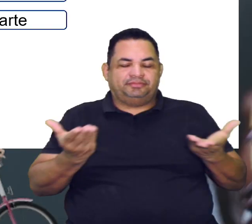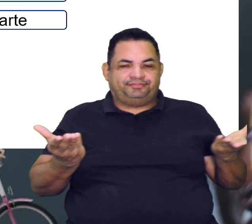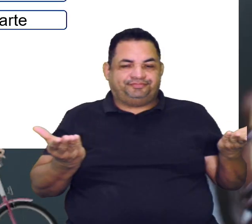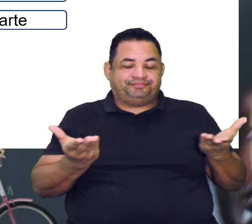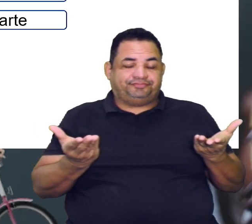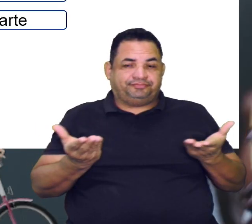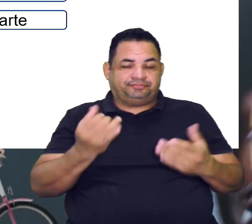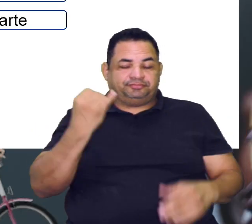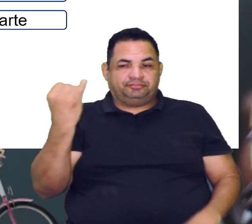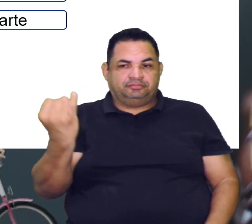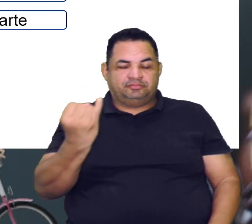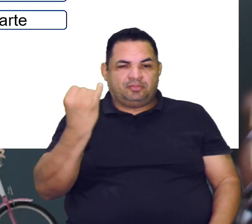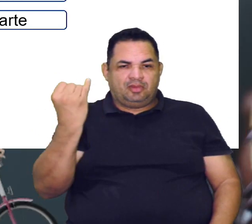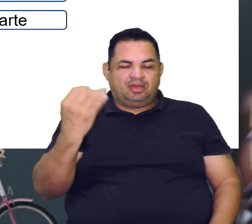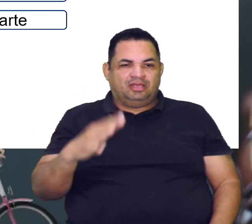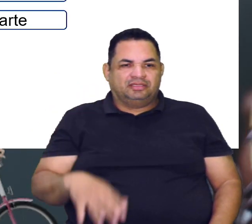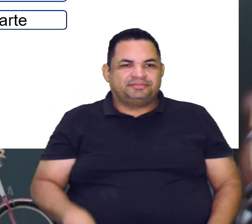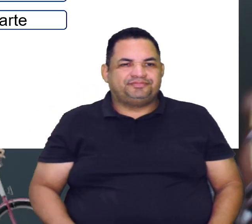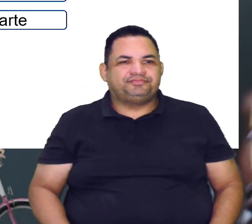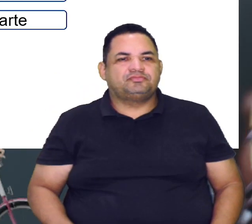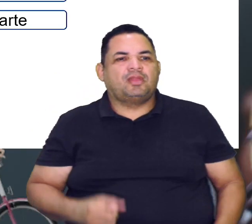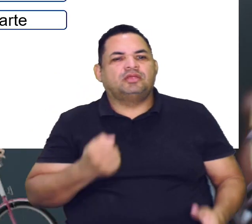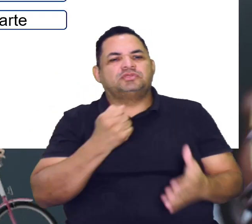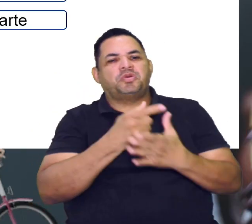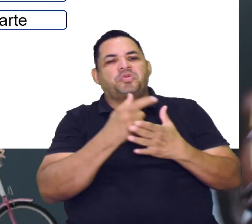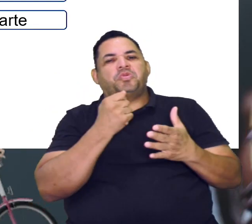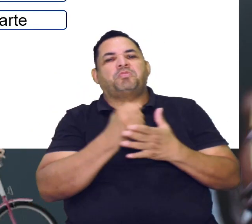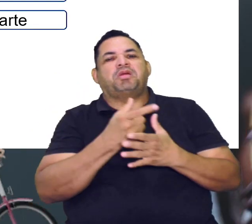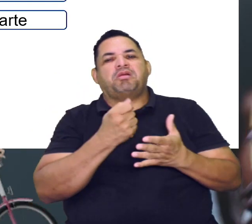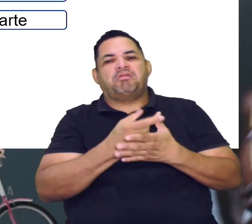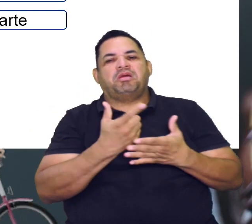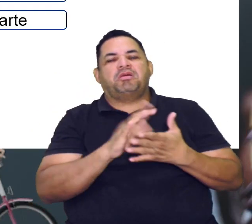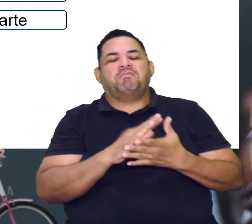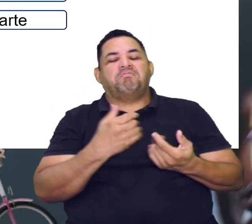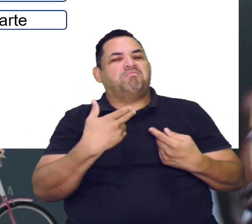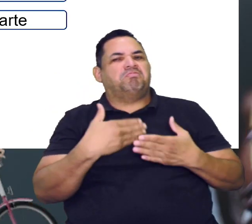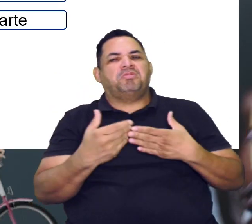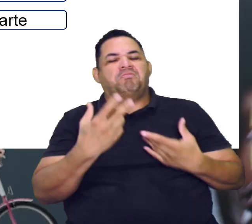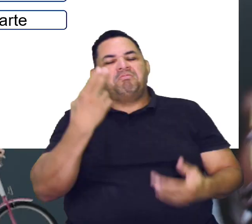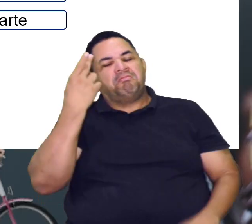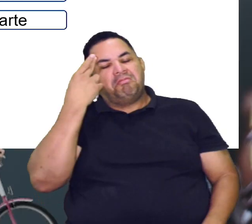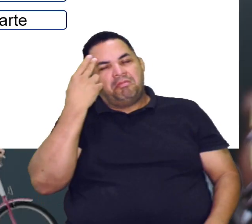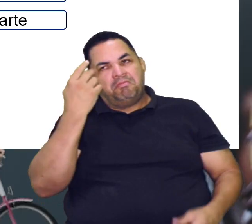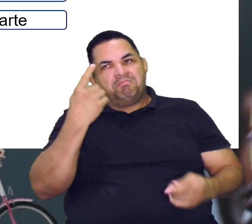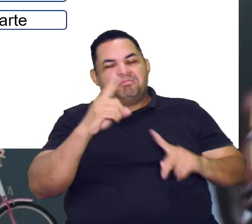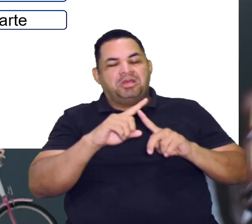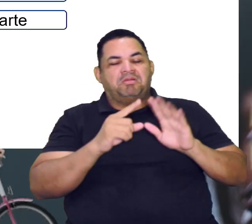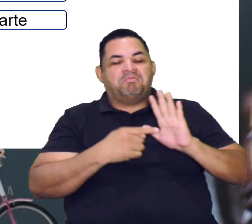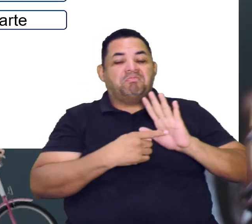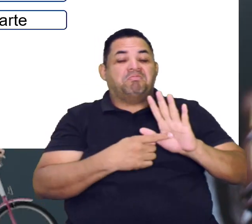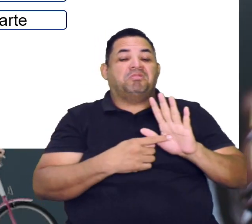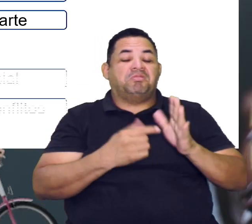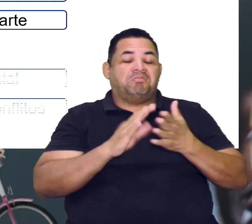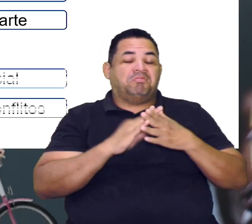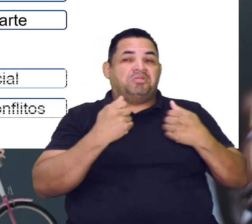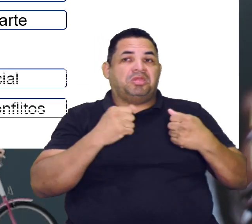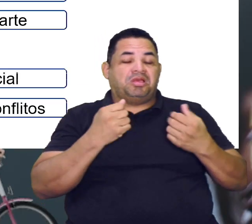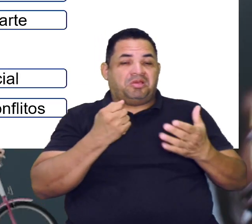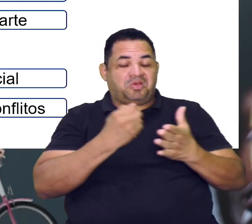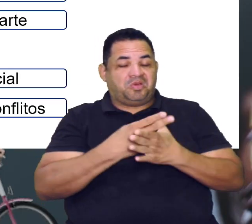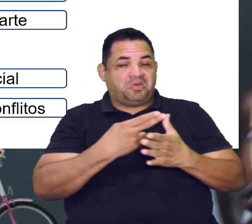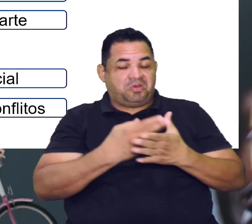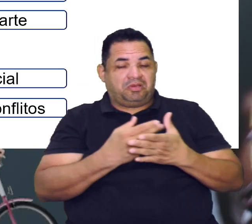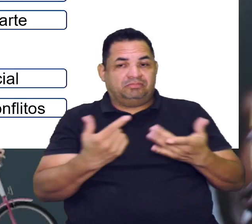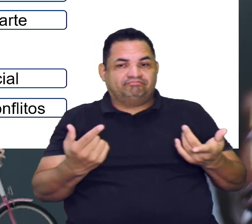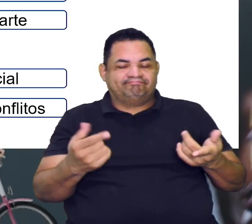de hoje é muito importante. Não consumir apenas por consumir, apenas para mostrar que você tem o poder da compra. Né? Isso